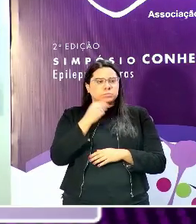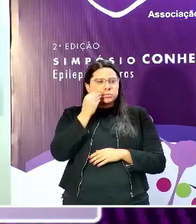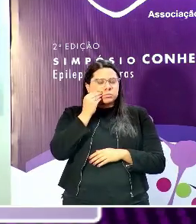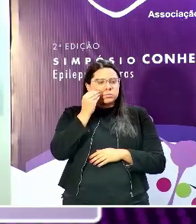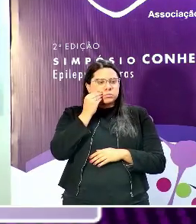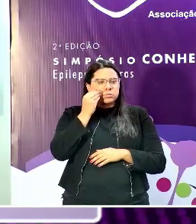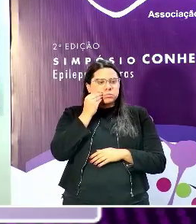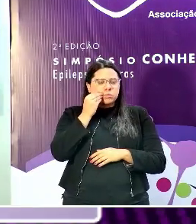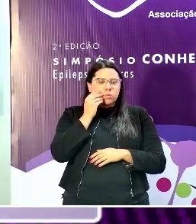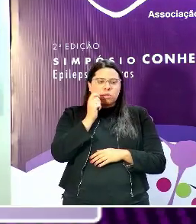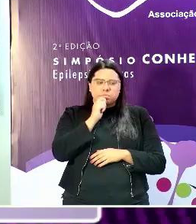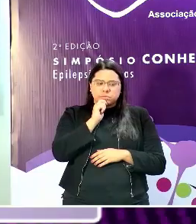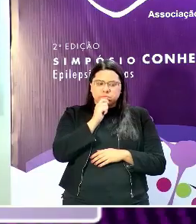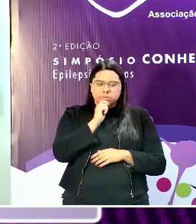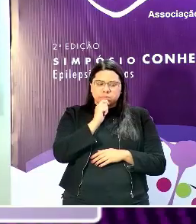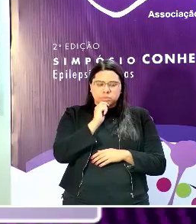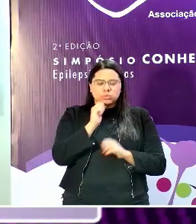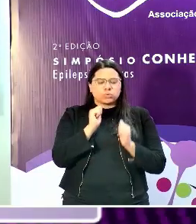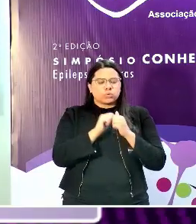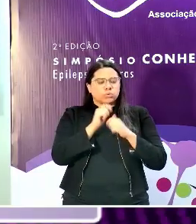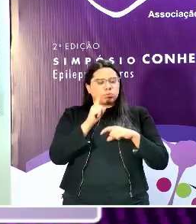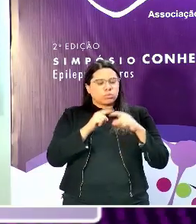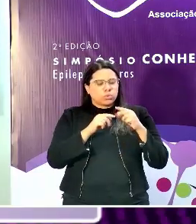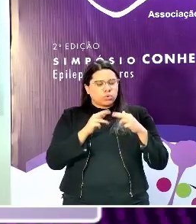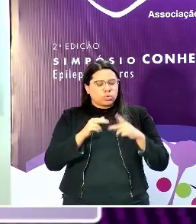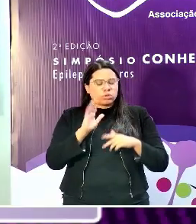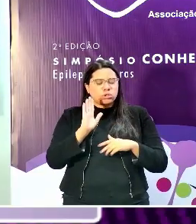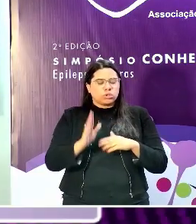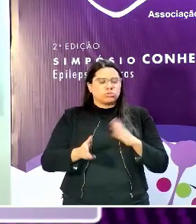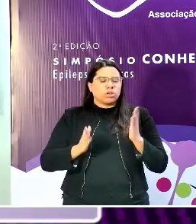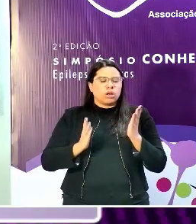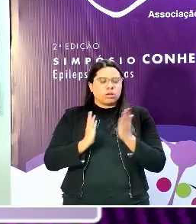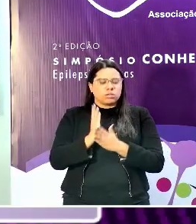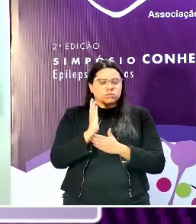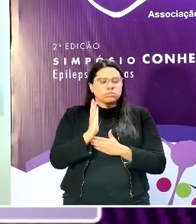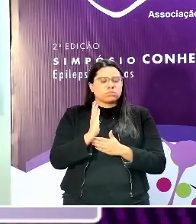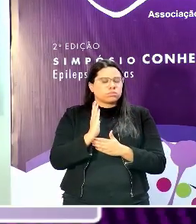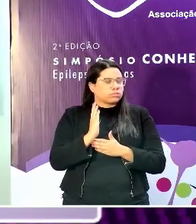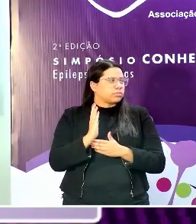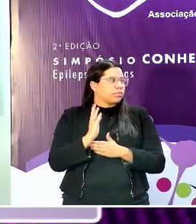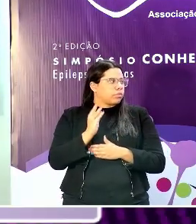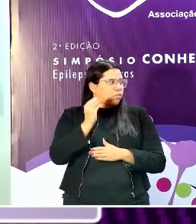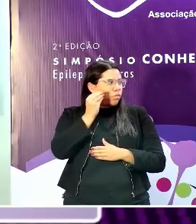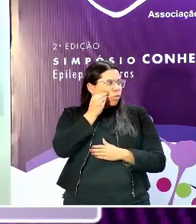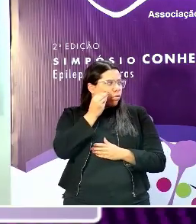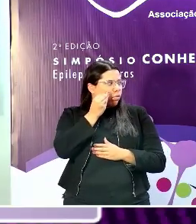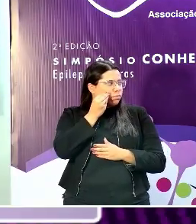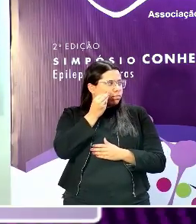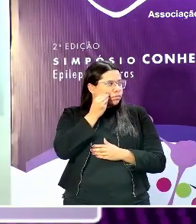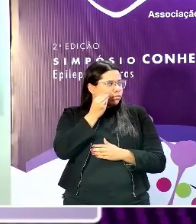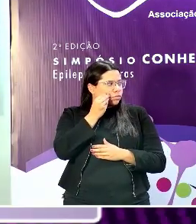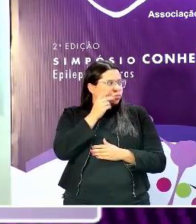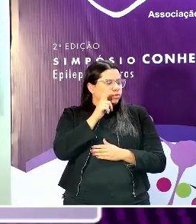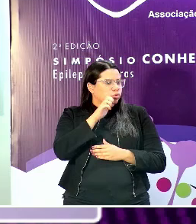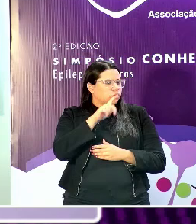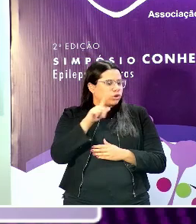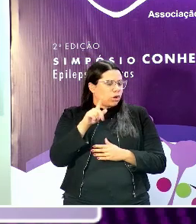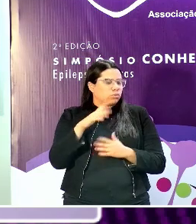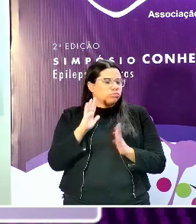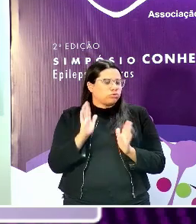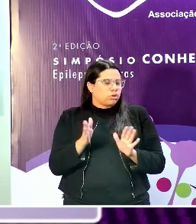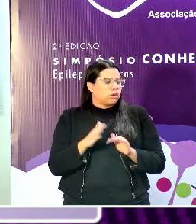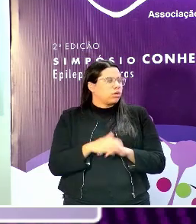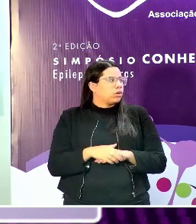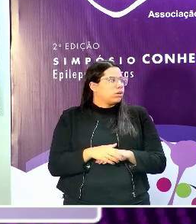fazendo testes com esse material que já está aprovado para fazer o gel transdérmico também.